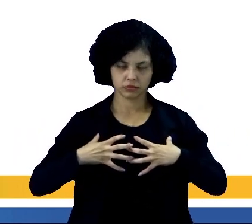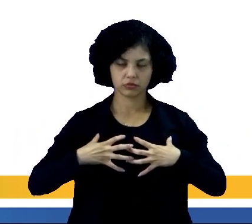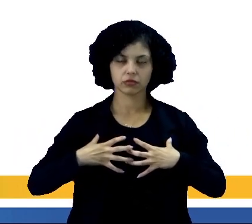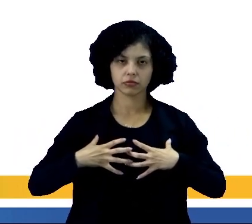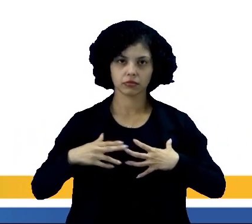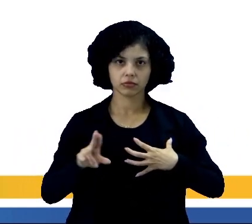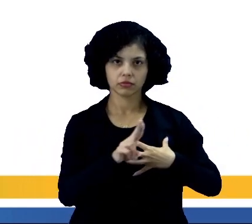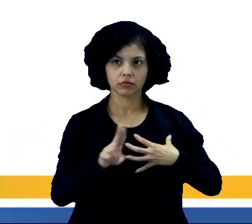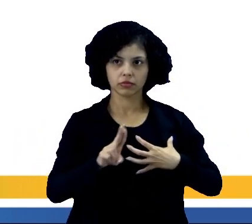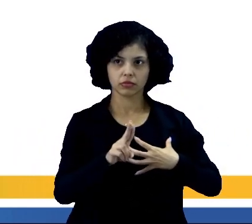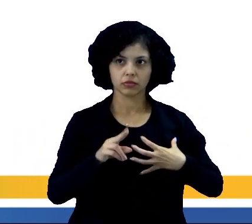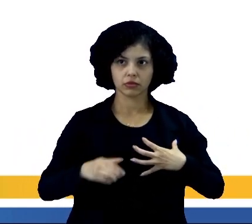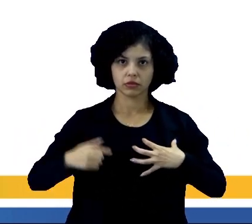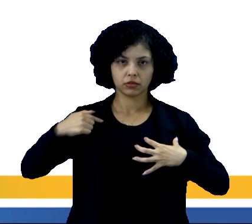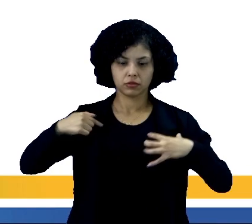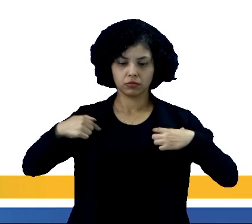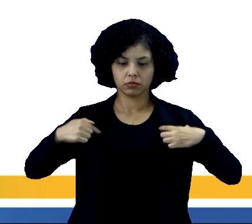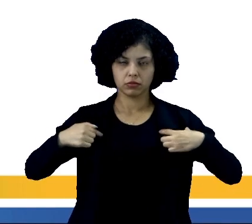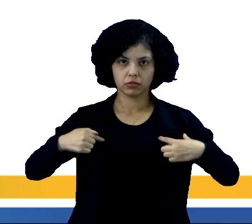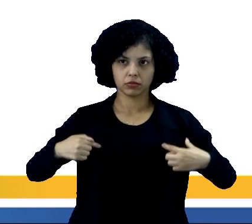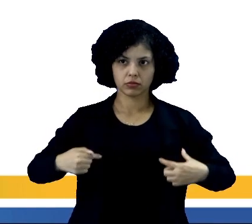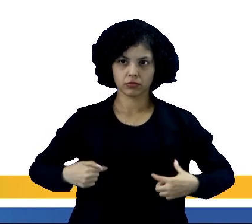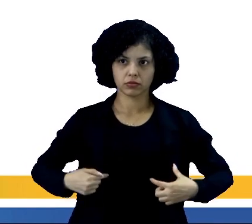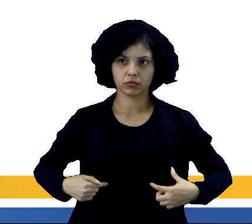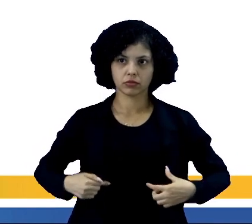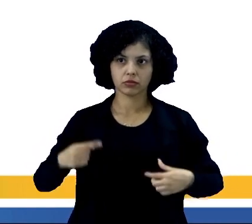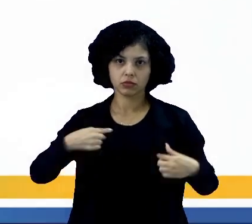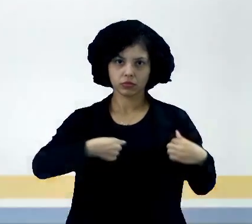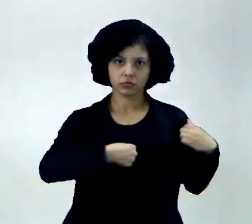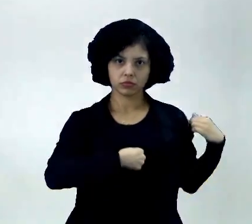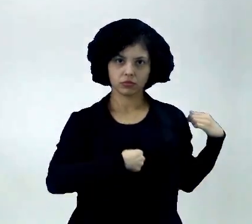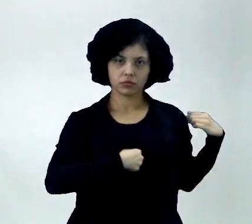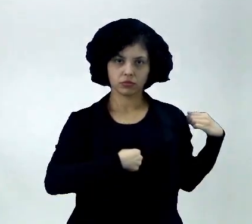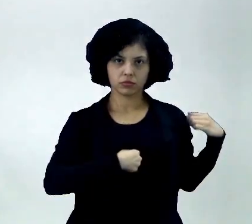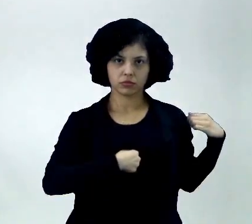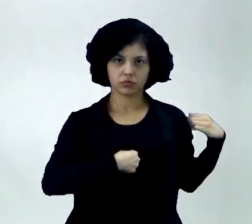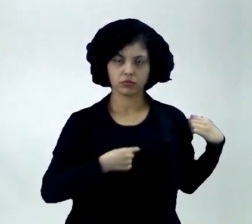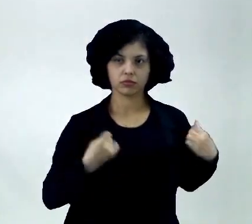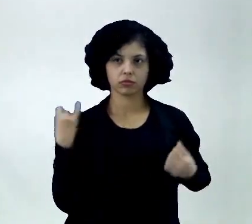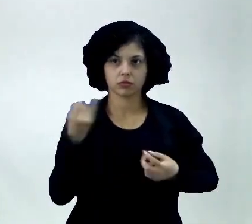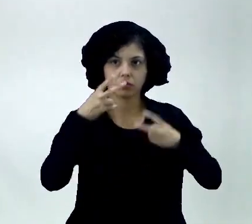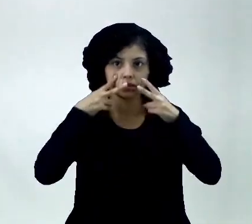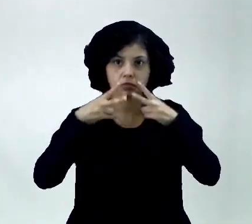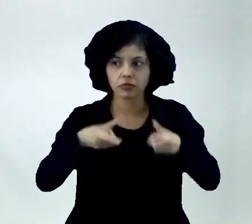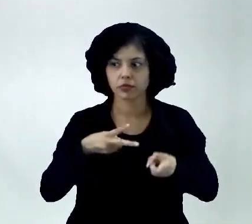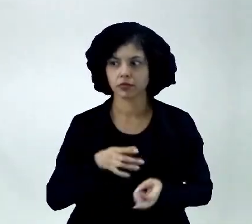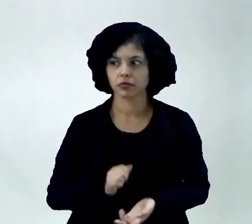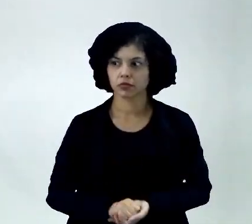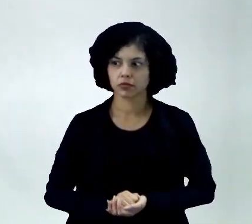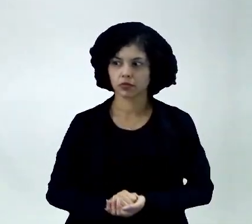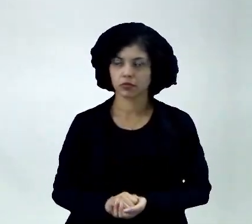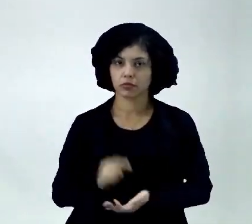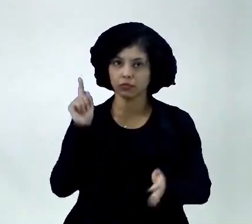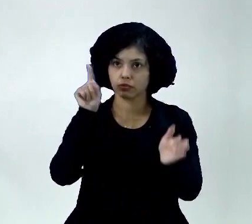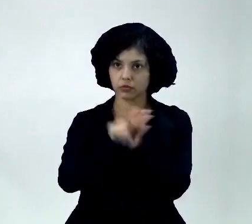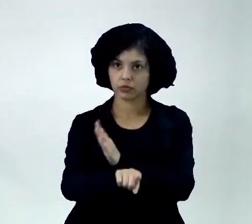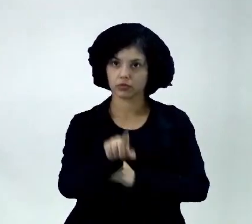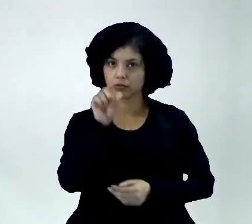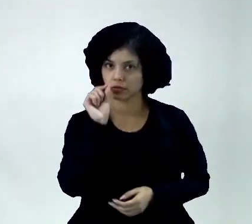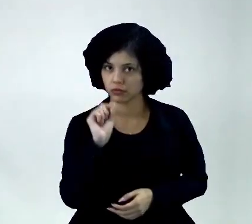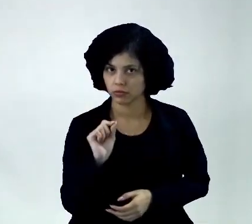torácica, que é composta pelas costelas e o externo. Observação importante sobre a costela.